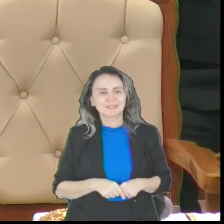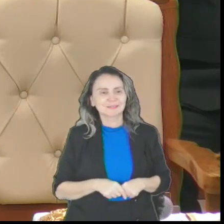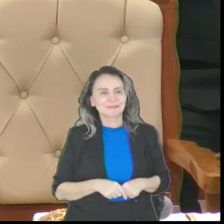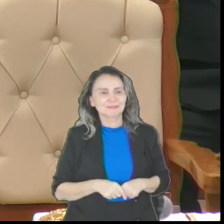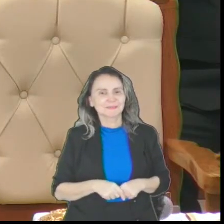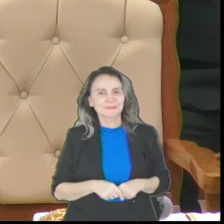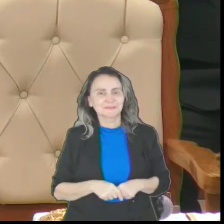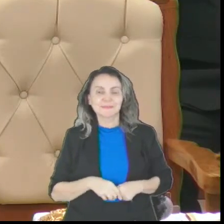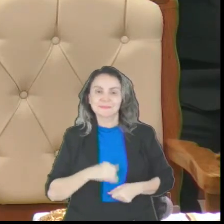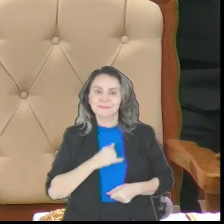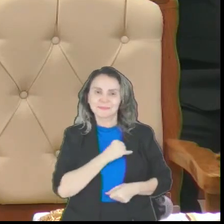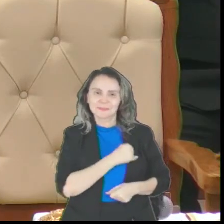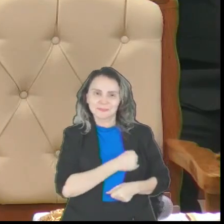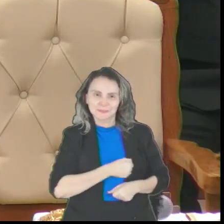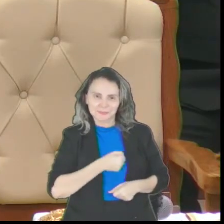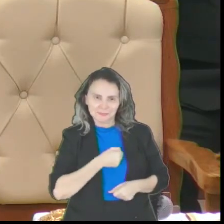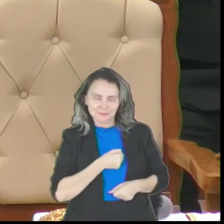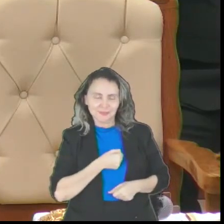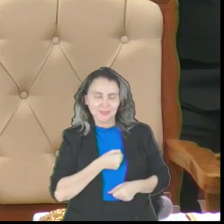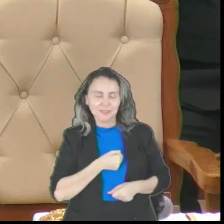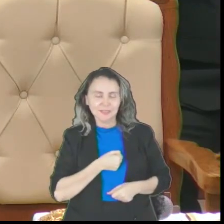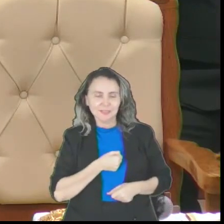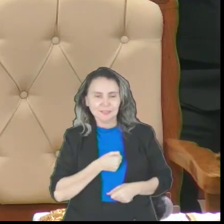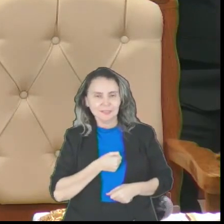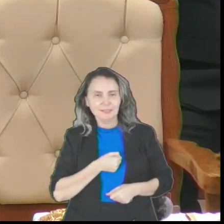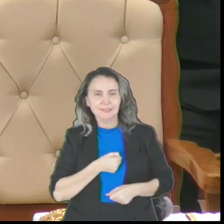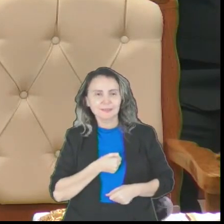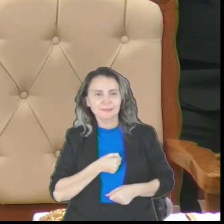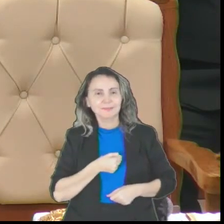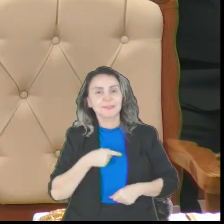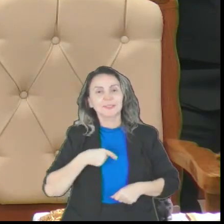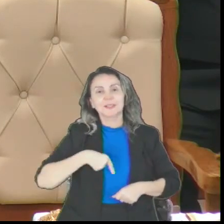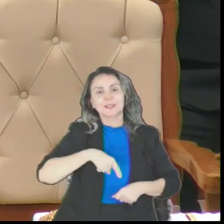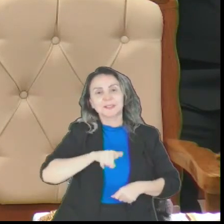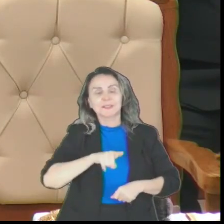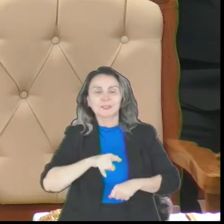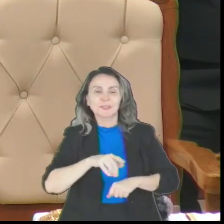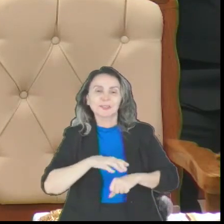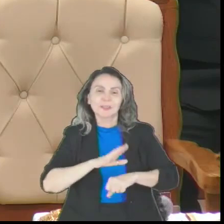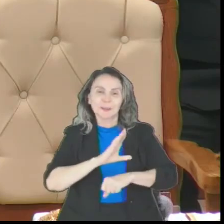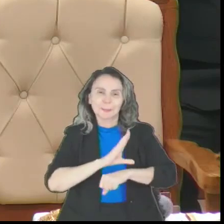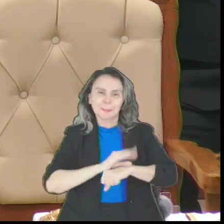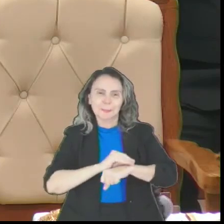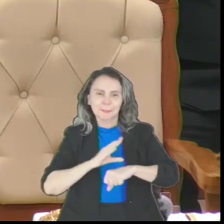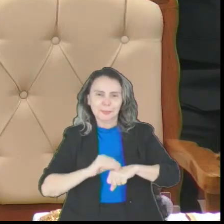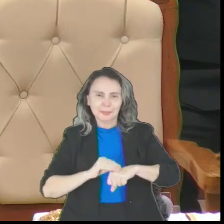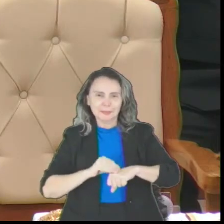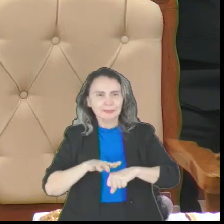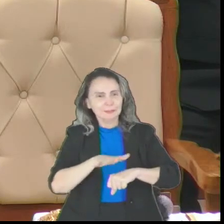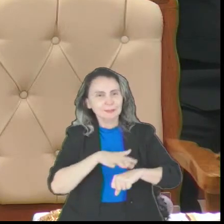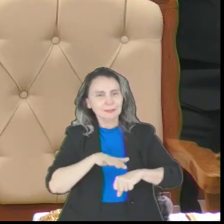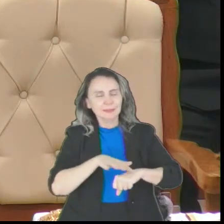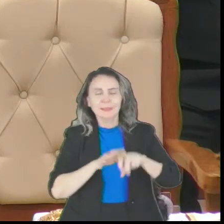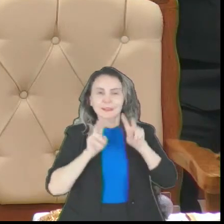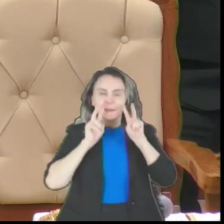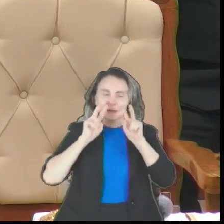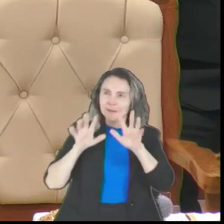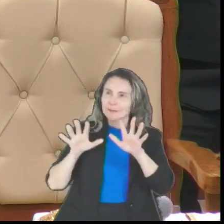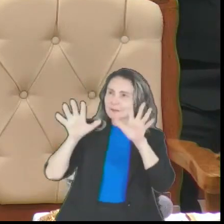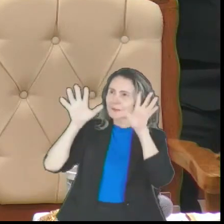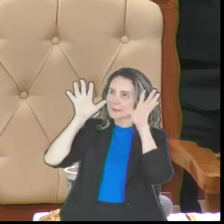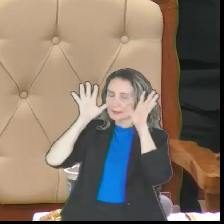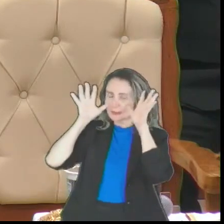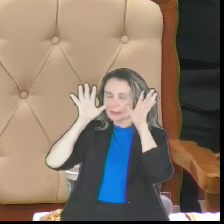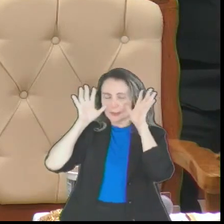Quando João está na ilha de Pátimos, João vai ter uma visão beatífica, irmãos.